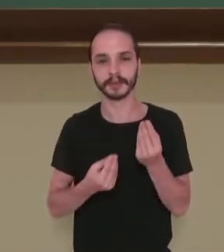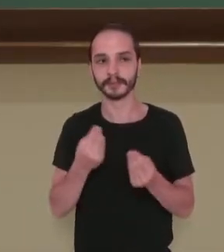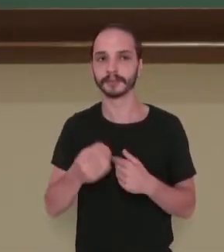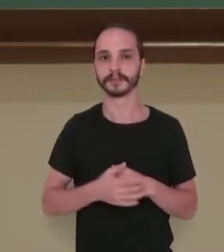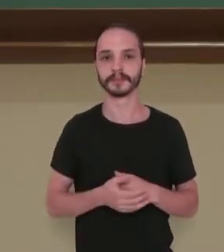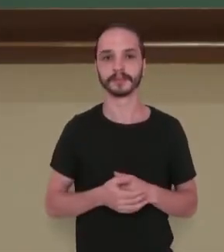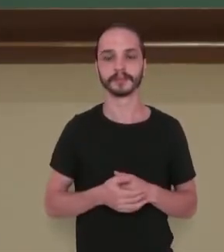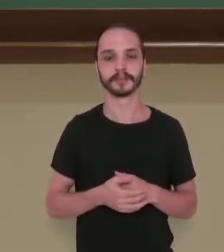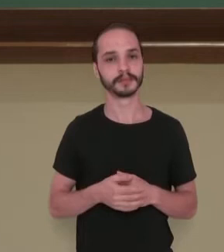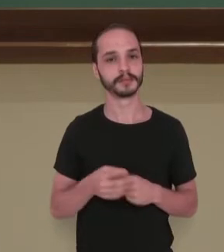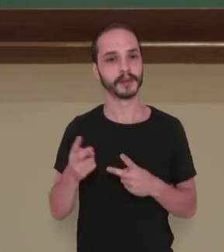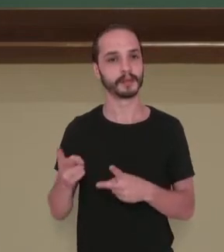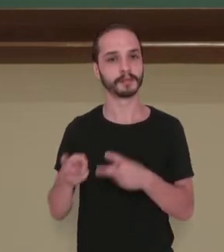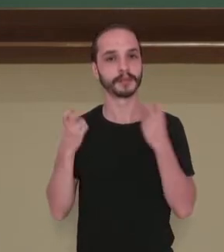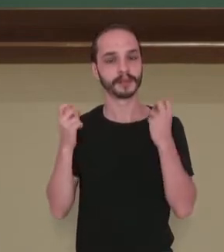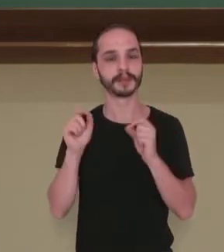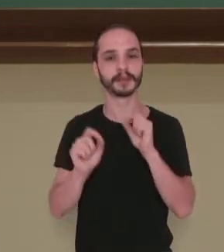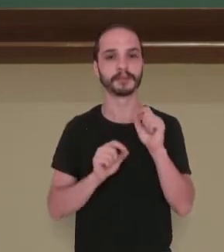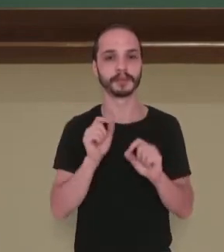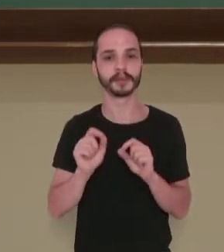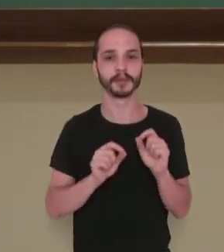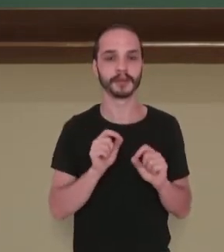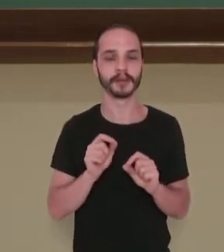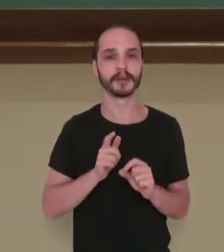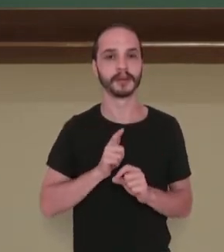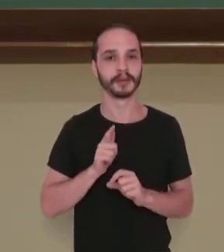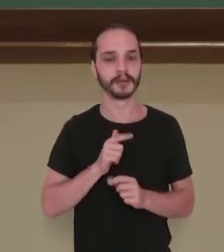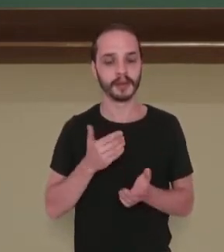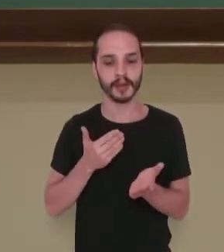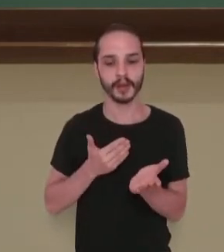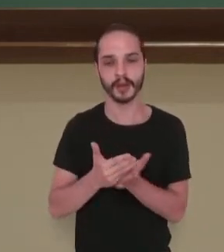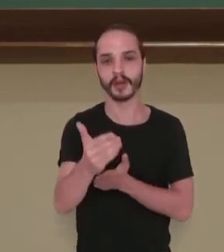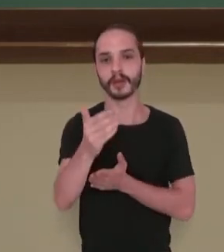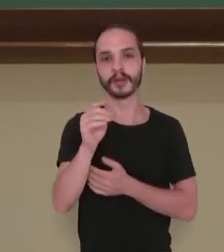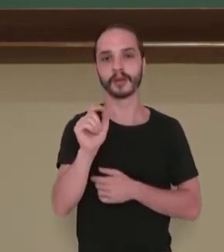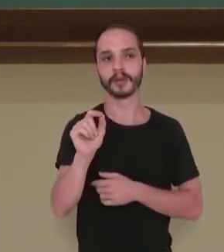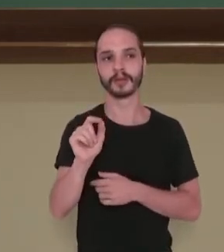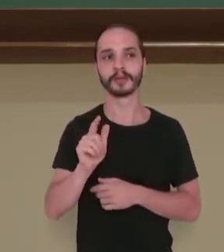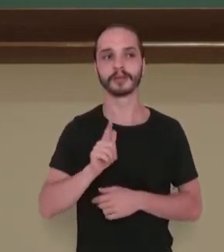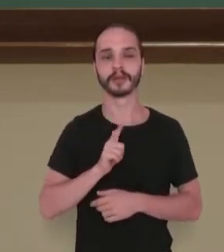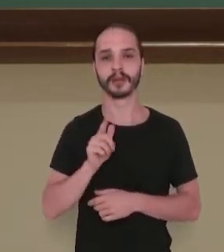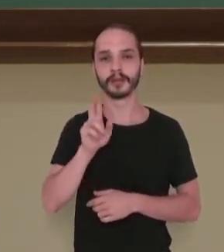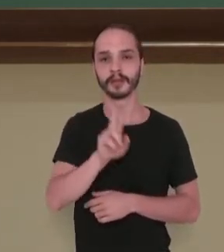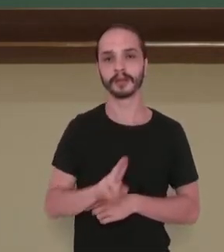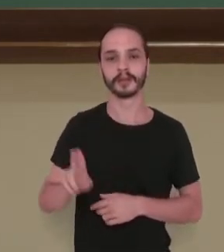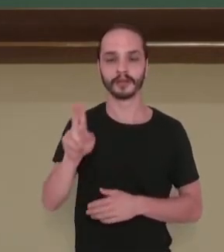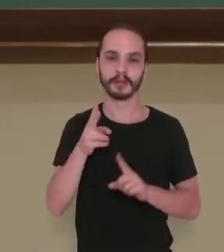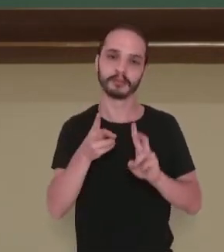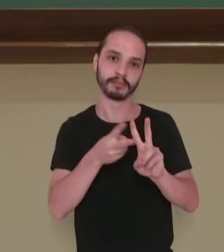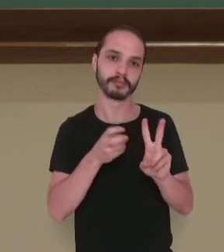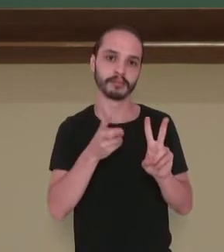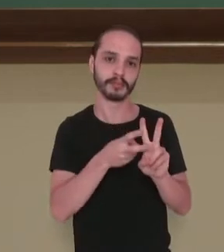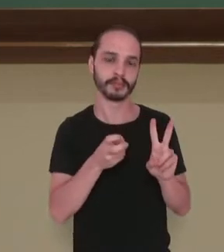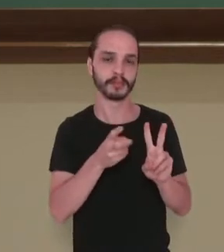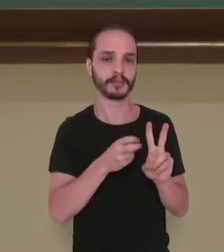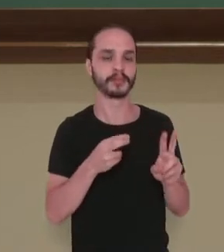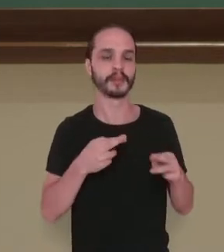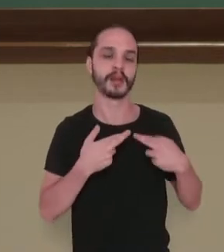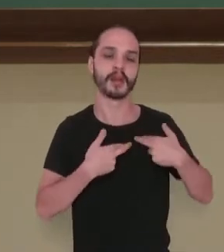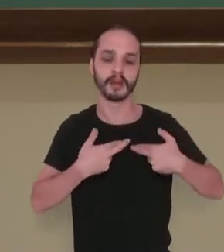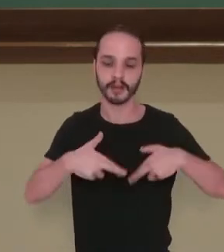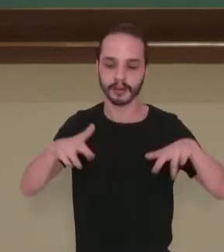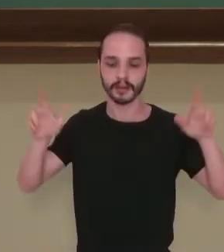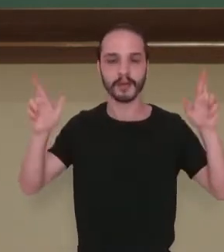gente consegue perceber que ela inicialmente ela foi utilizada pelos índios em